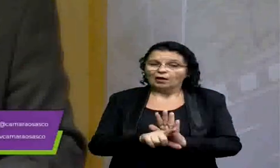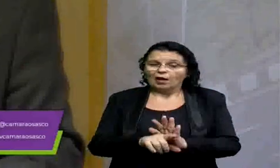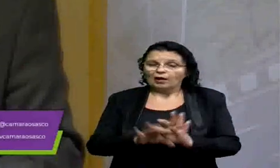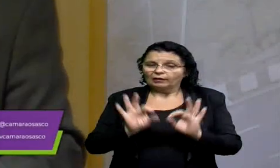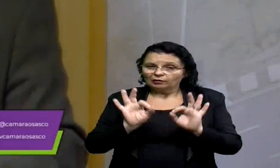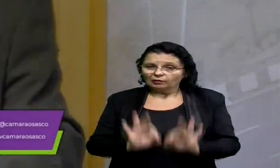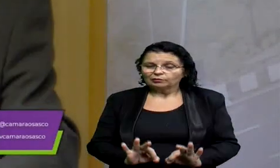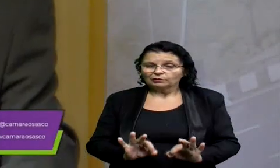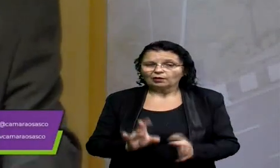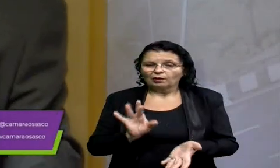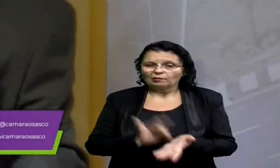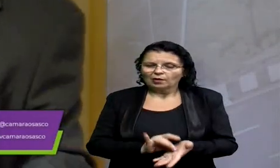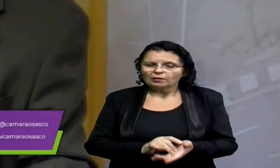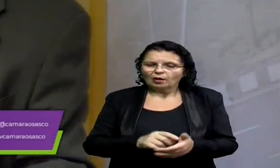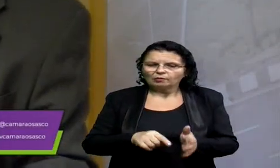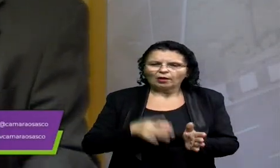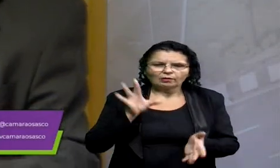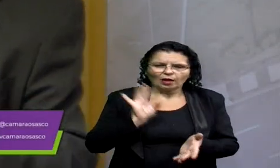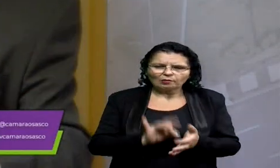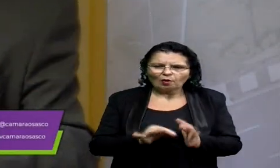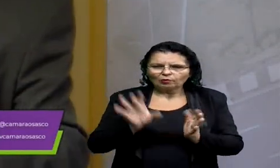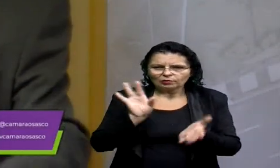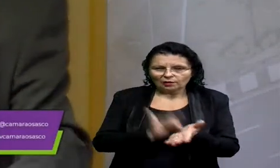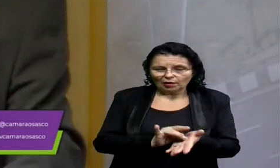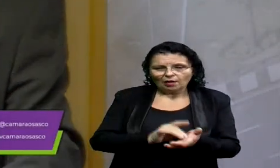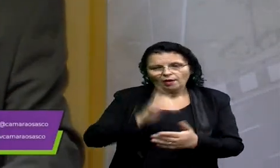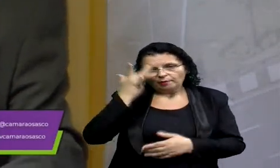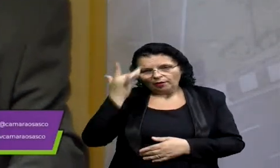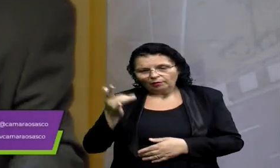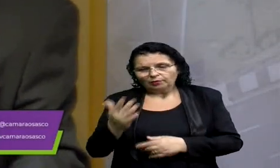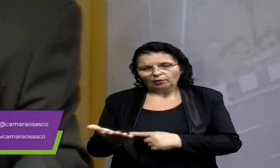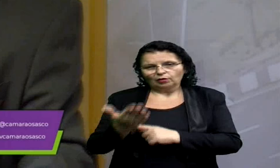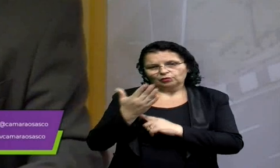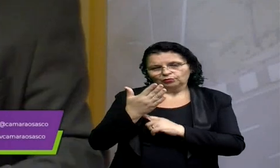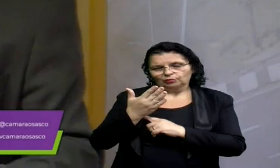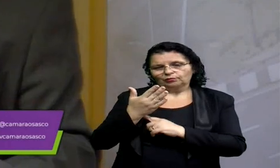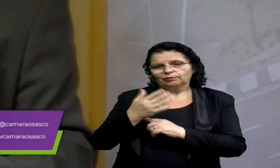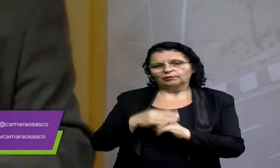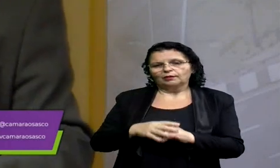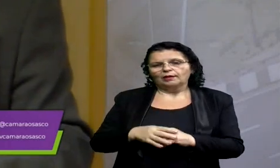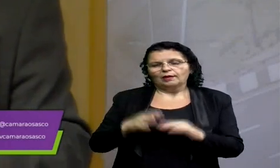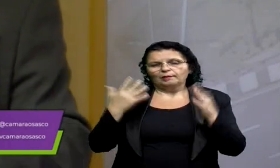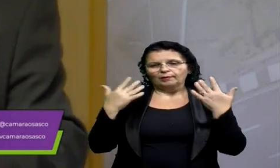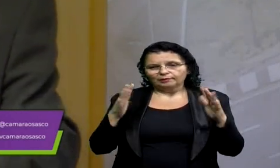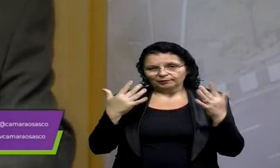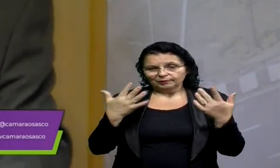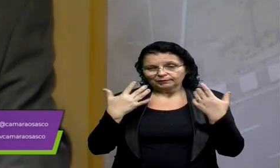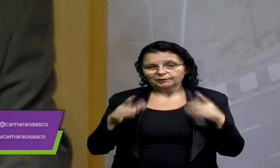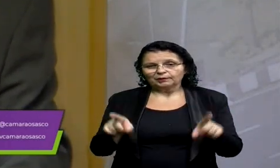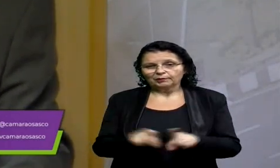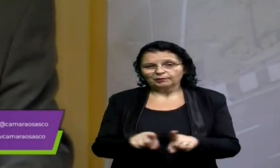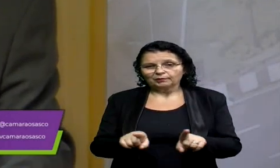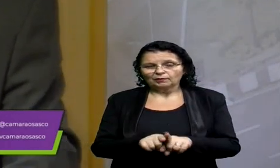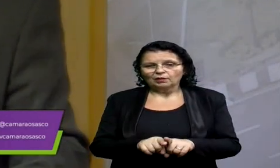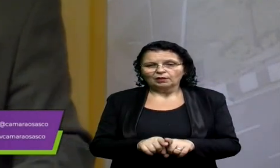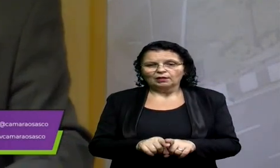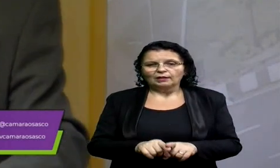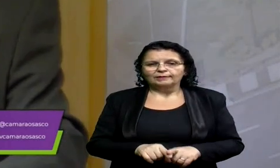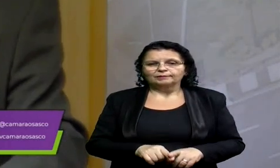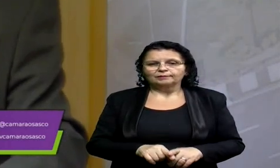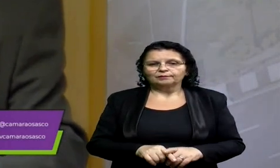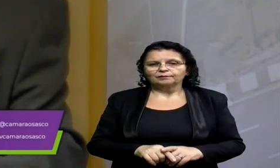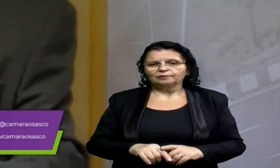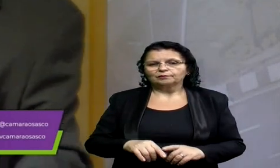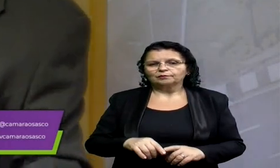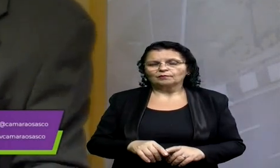dele tá correndo atrás para tentar regularizar para poder amanhã depois ter uma ajuda do poder público mas parabenizar o Silmar que é um cara que tem ajudado